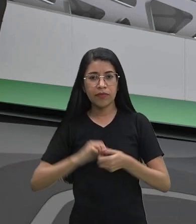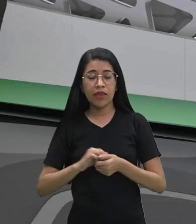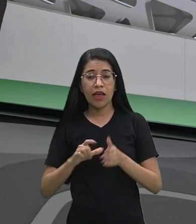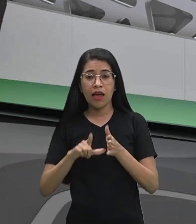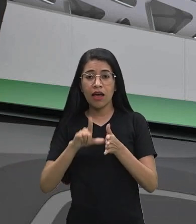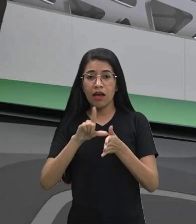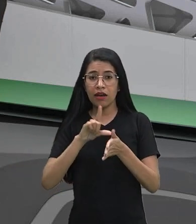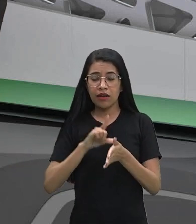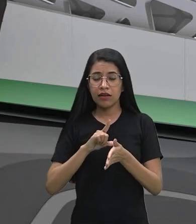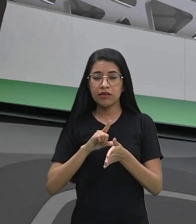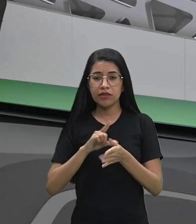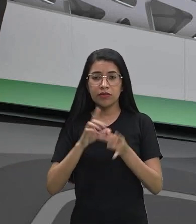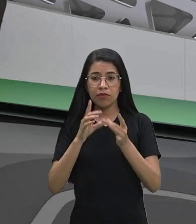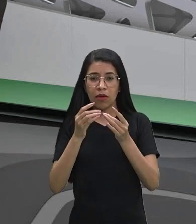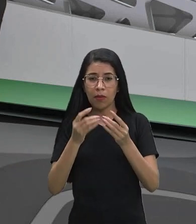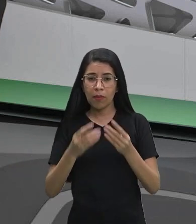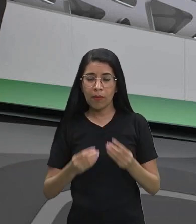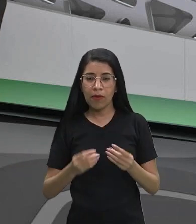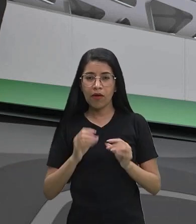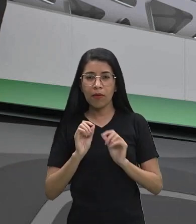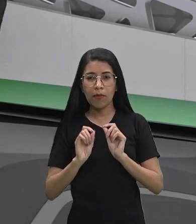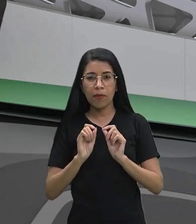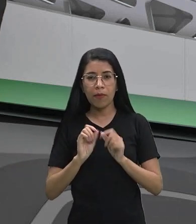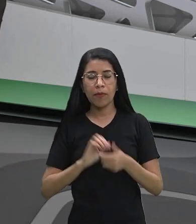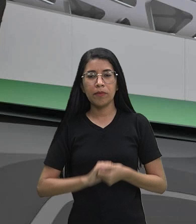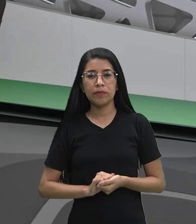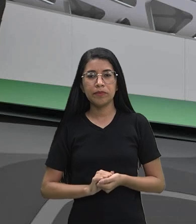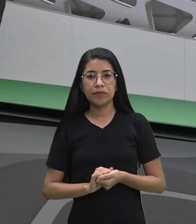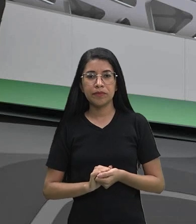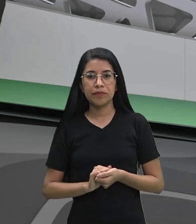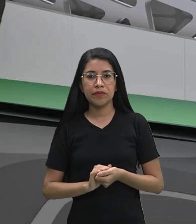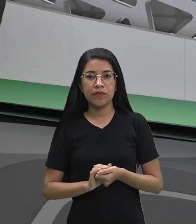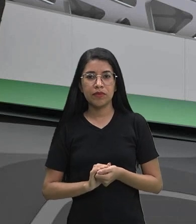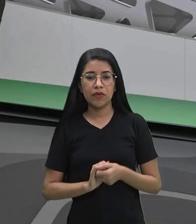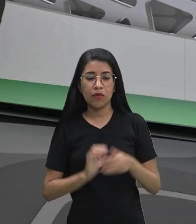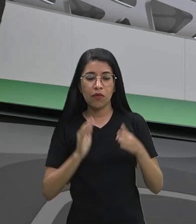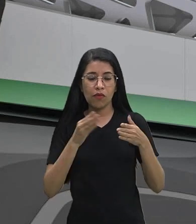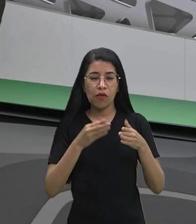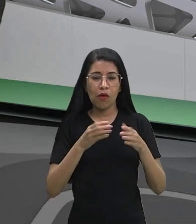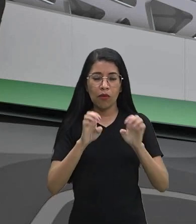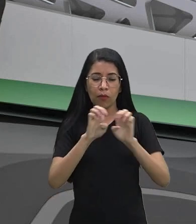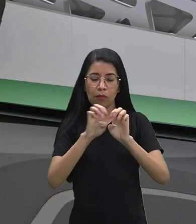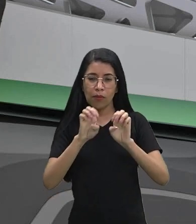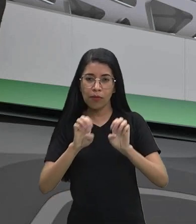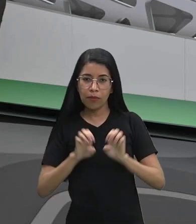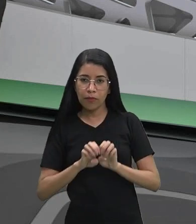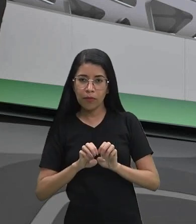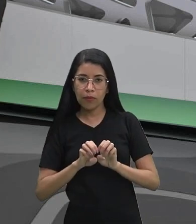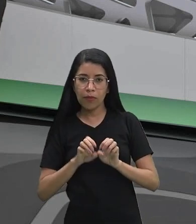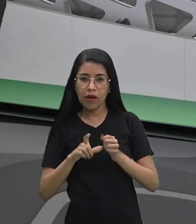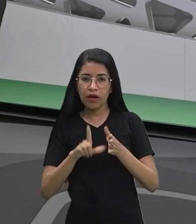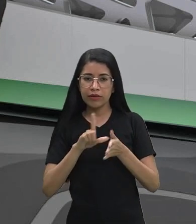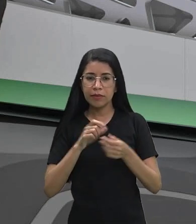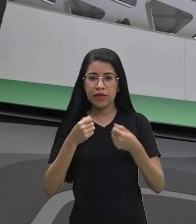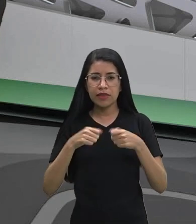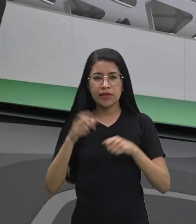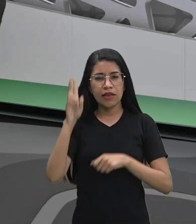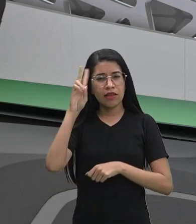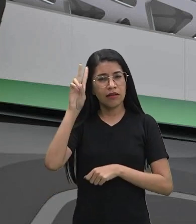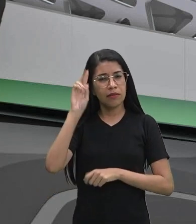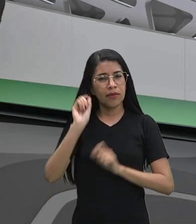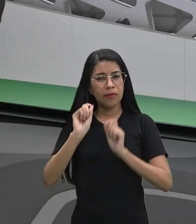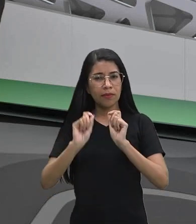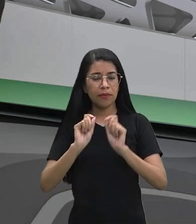da gente falar propriamente dessas estruturas, né, a gente precisa